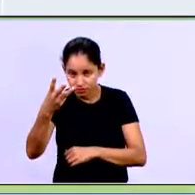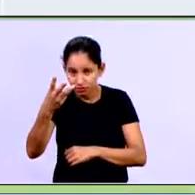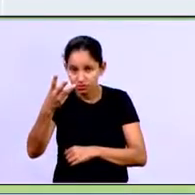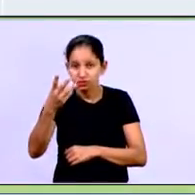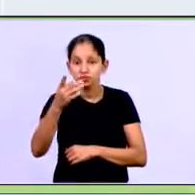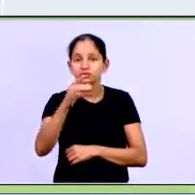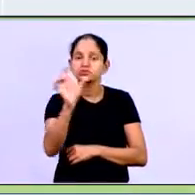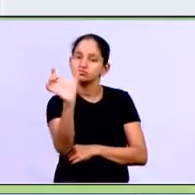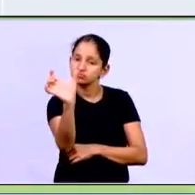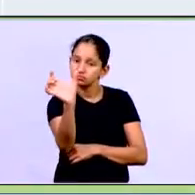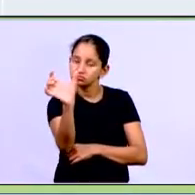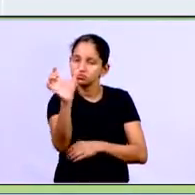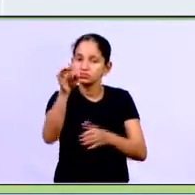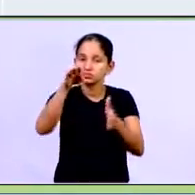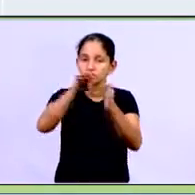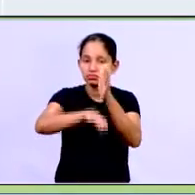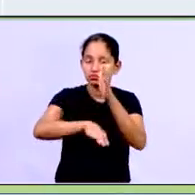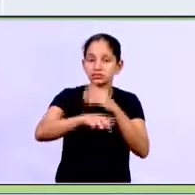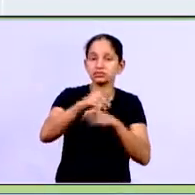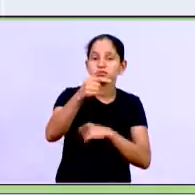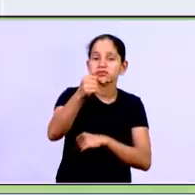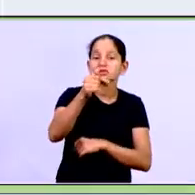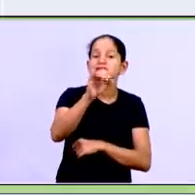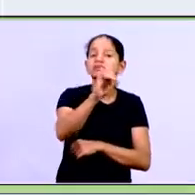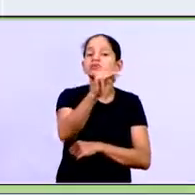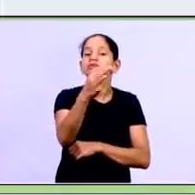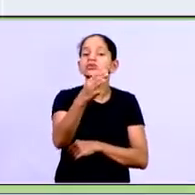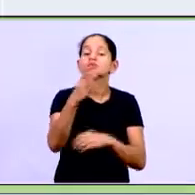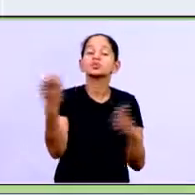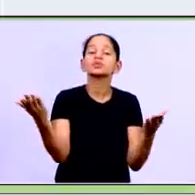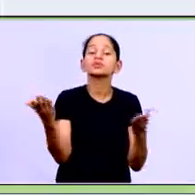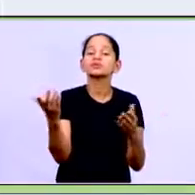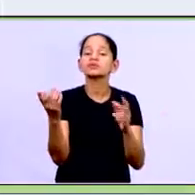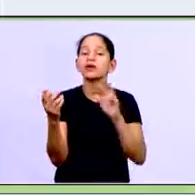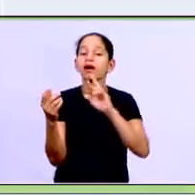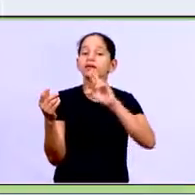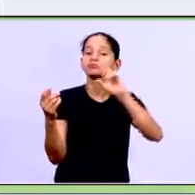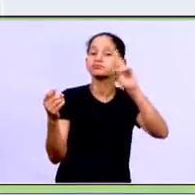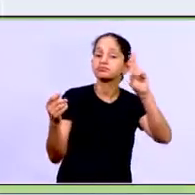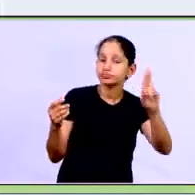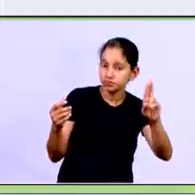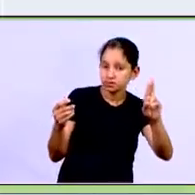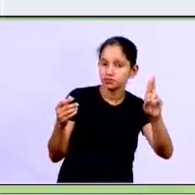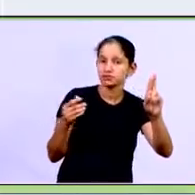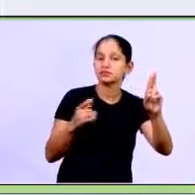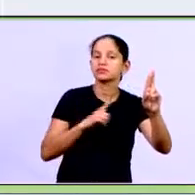3.154 menos 784 e eu vou descobrir quanto que eu vou amortizar no meu segundo mês.